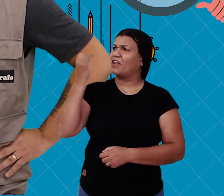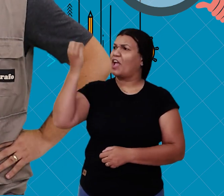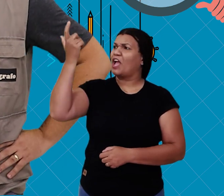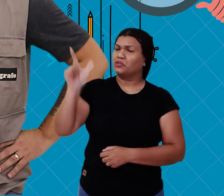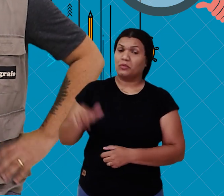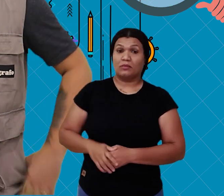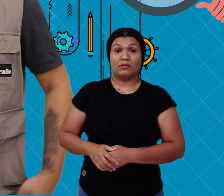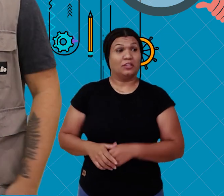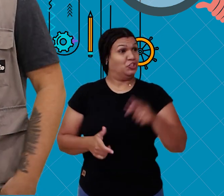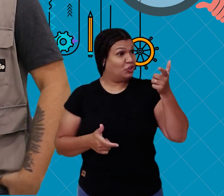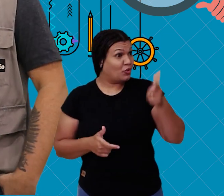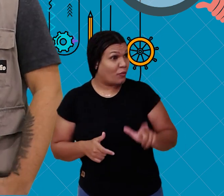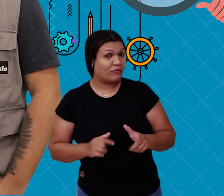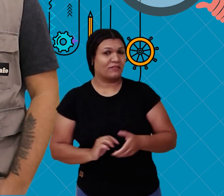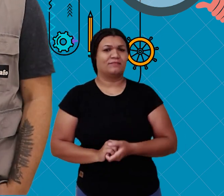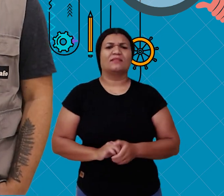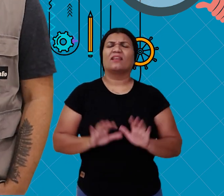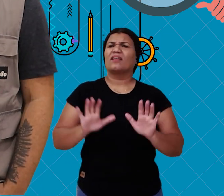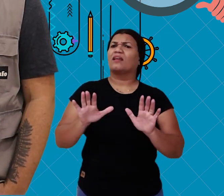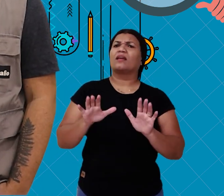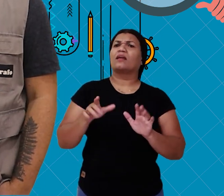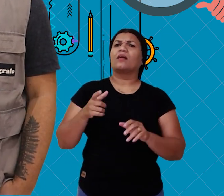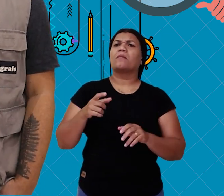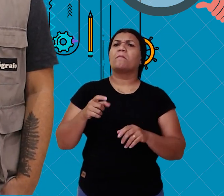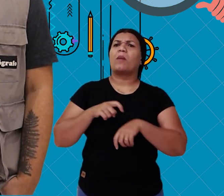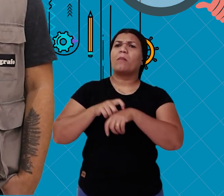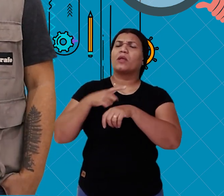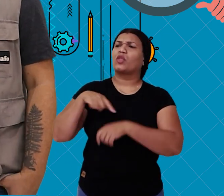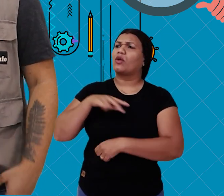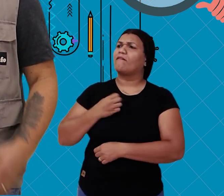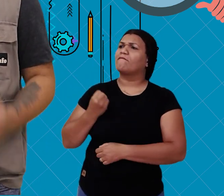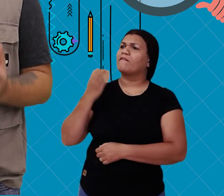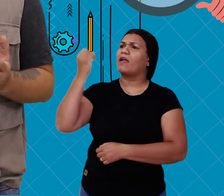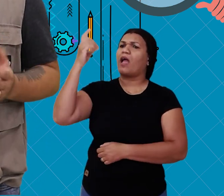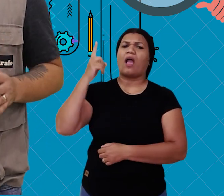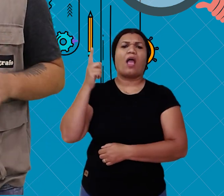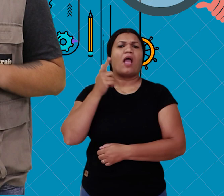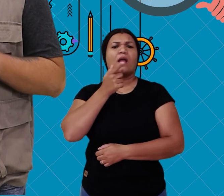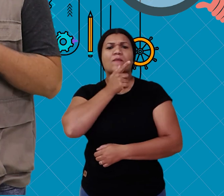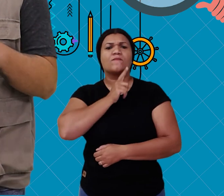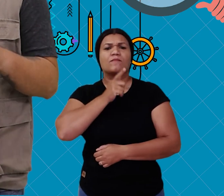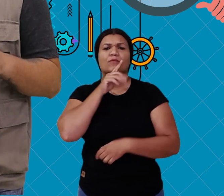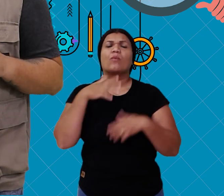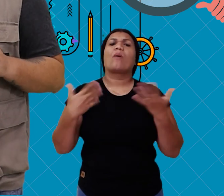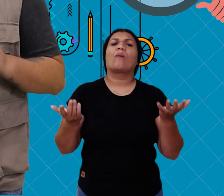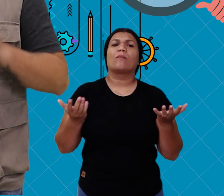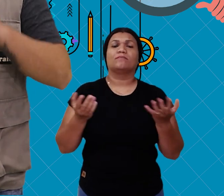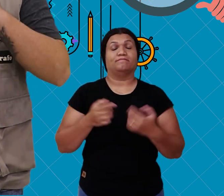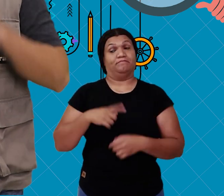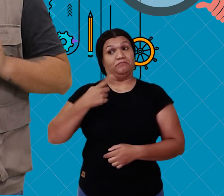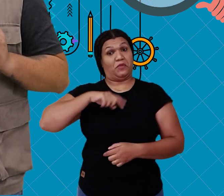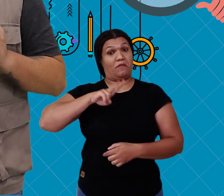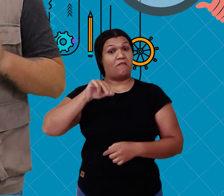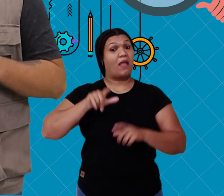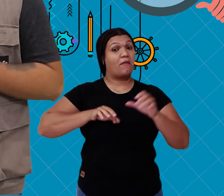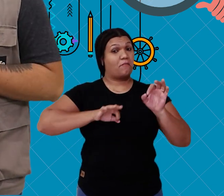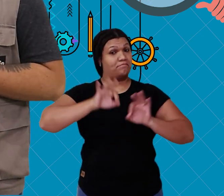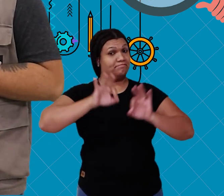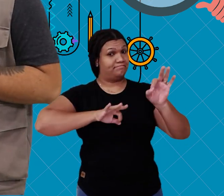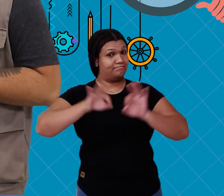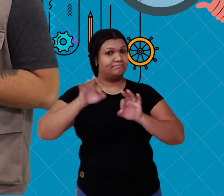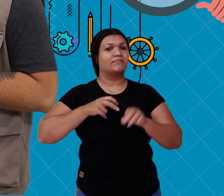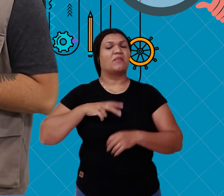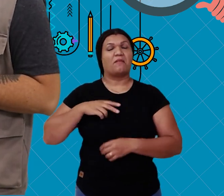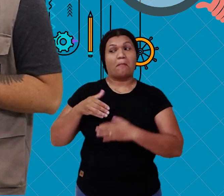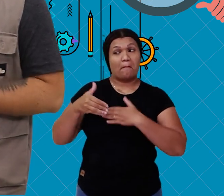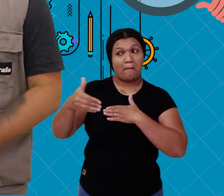novo? Mas, gente... Quando que vai ser a nossa viagem para Goiás, hein, Gabriel? Uai, mas estamos organizando e em breve iremos fazer a